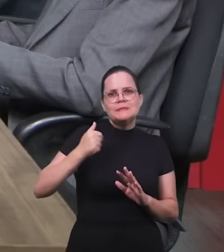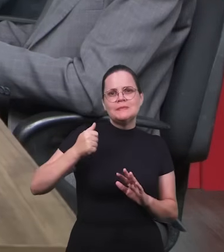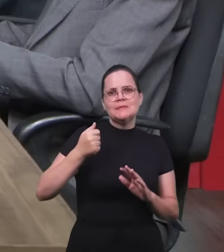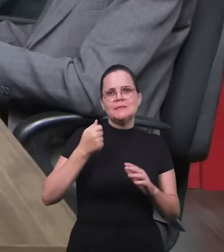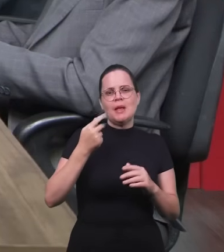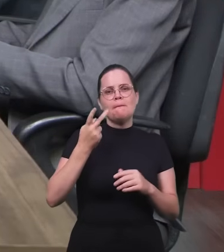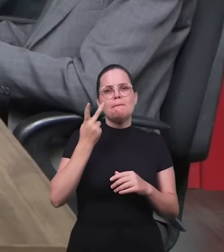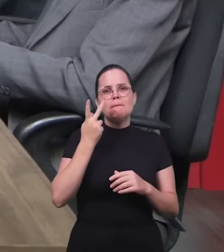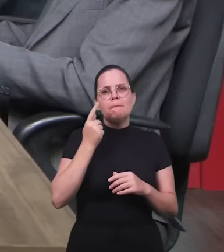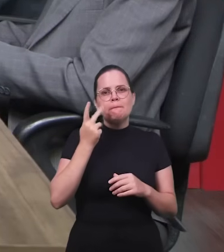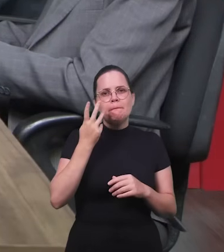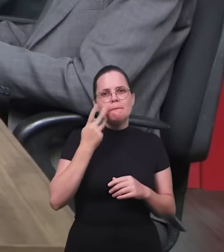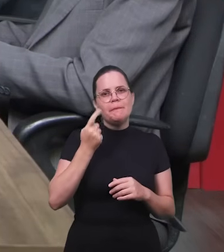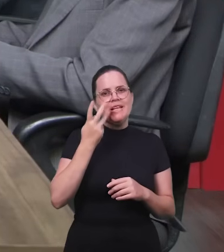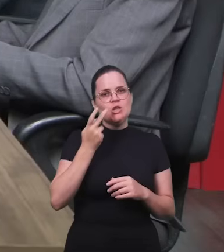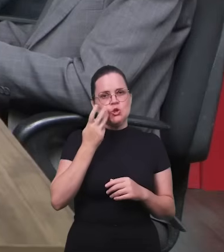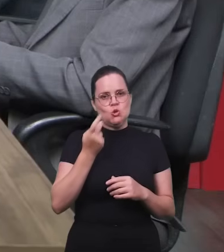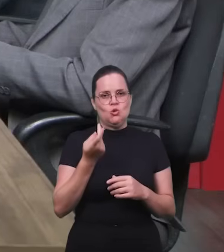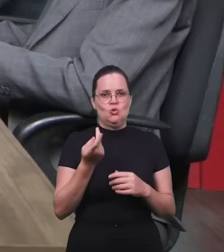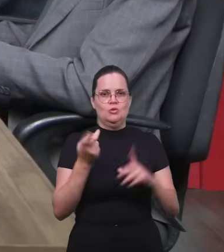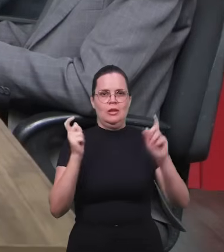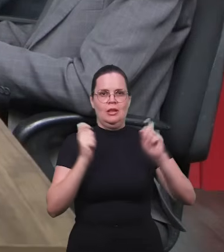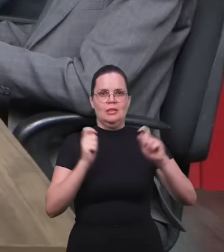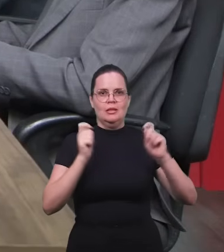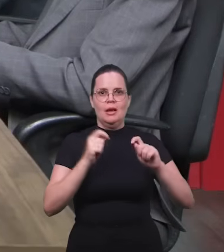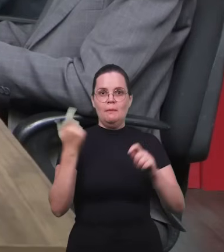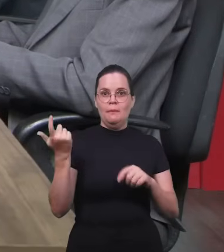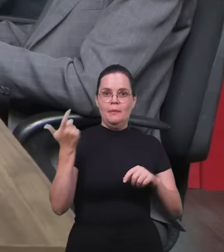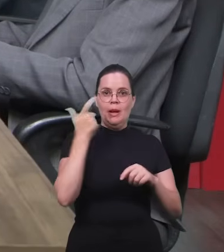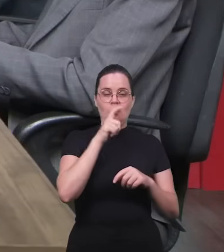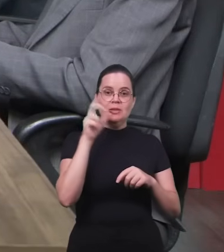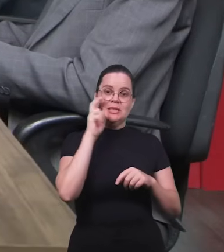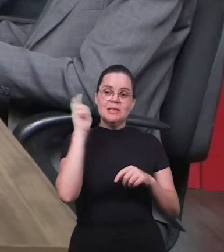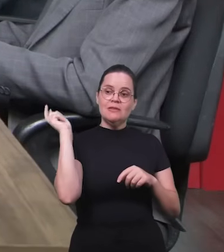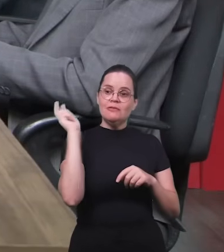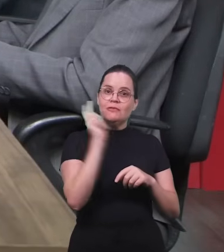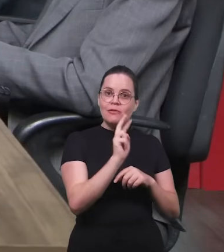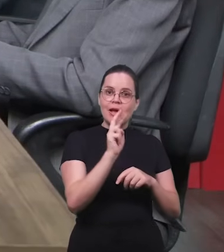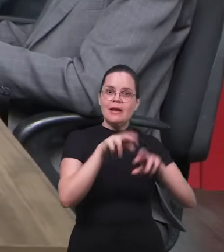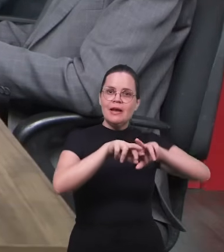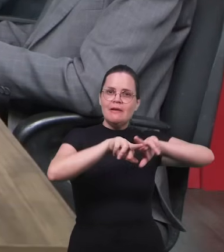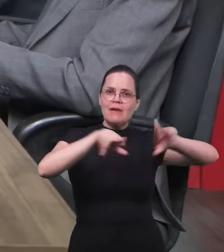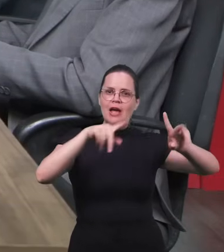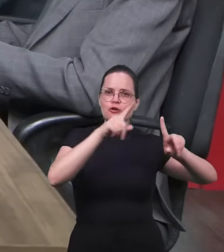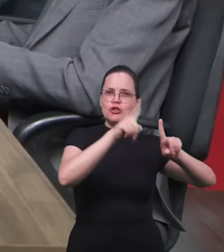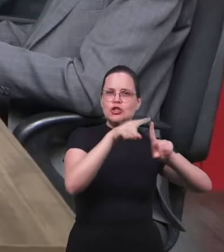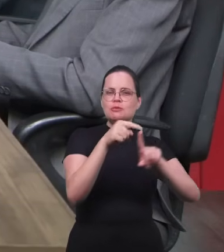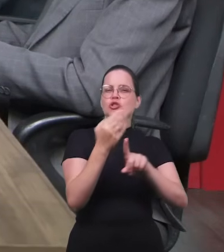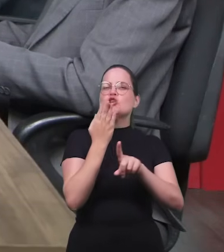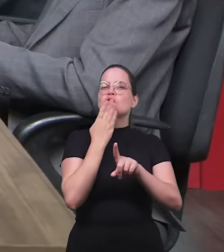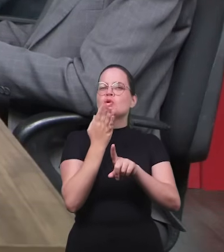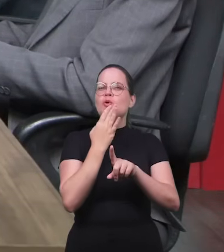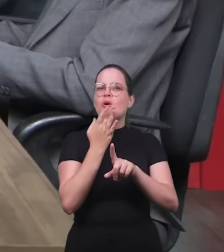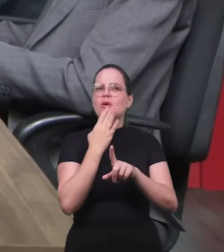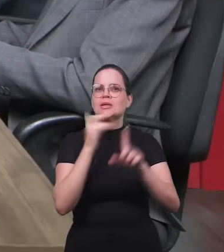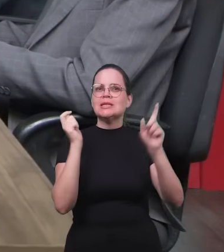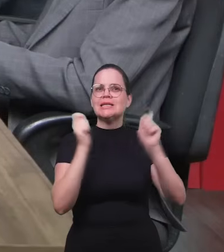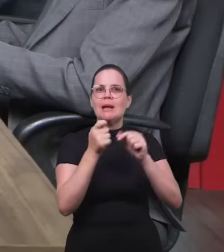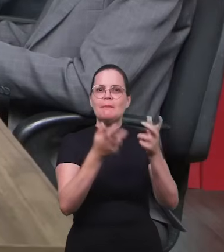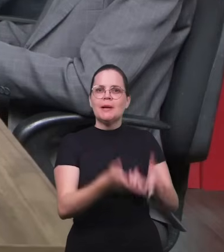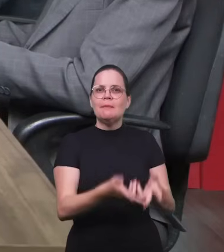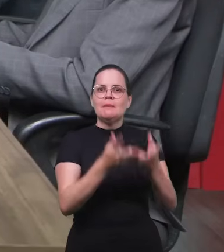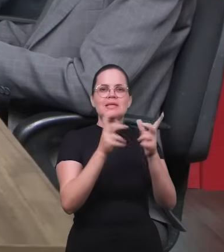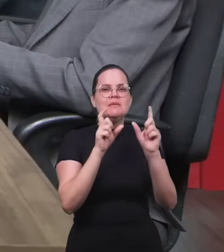justamente para que ela pudesse ter acesso a um verdadeiro mapa de cores, onde ela teria acesso, no caso dos